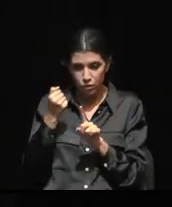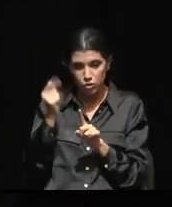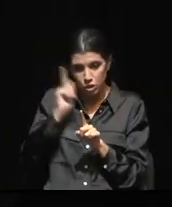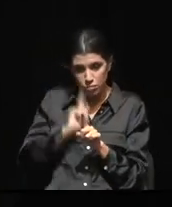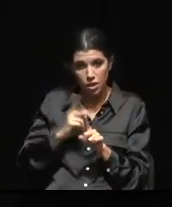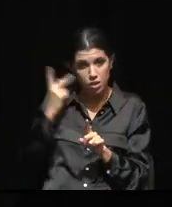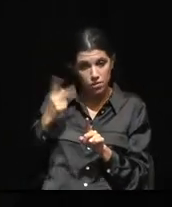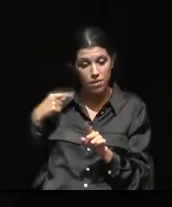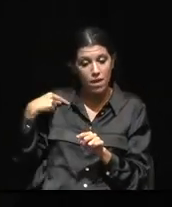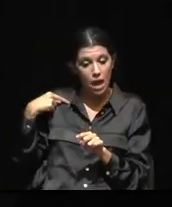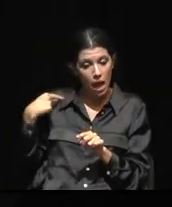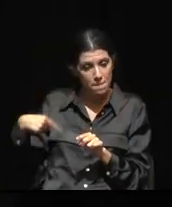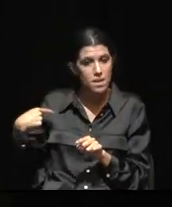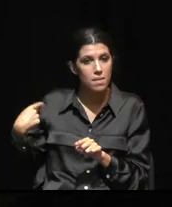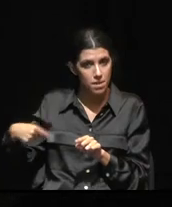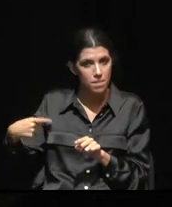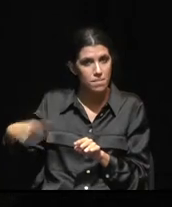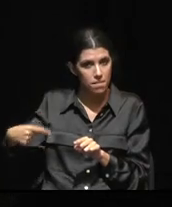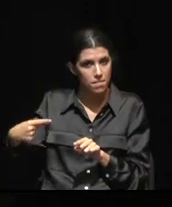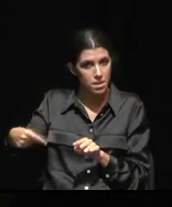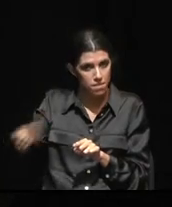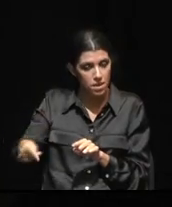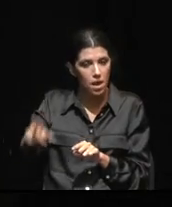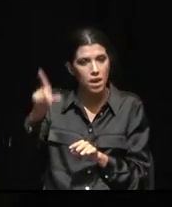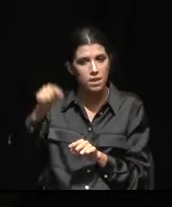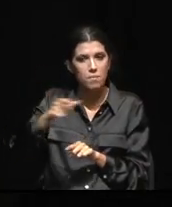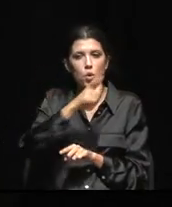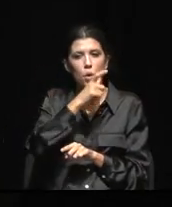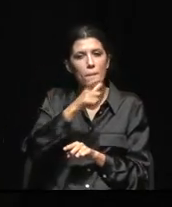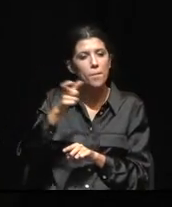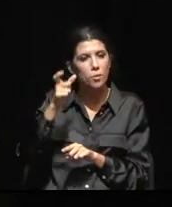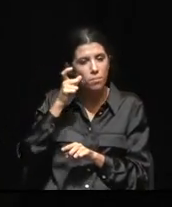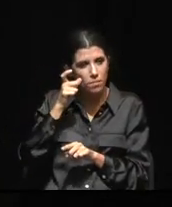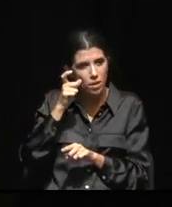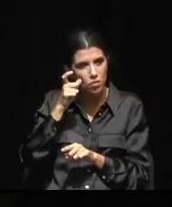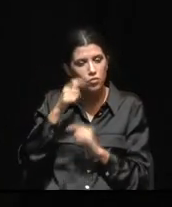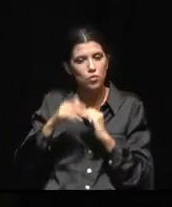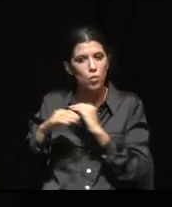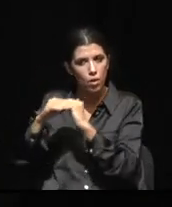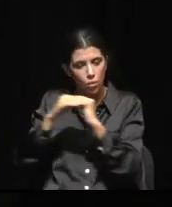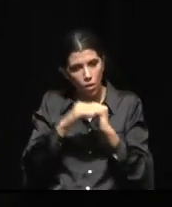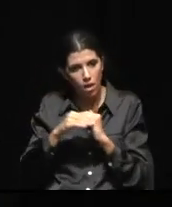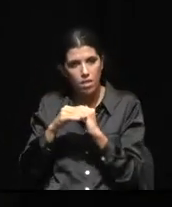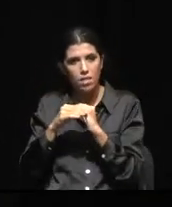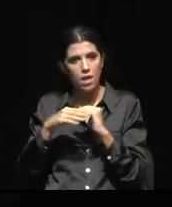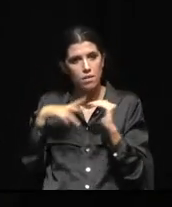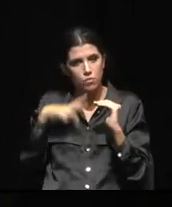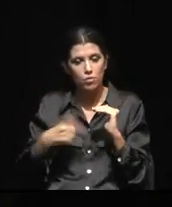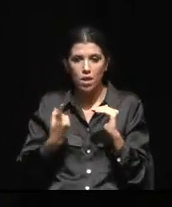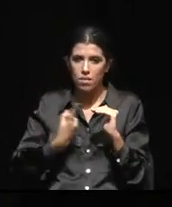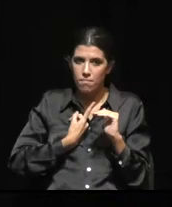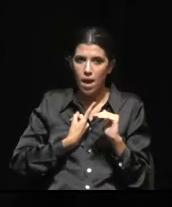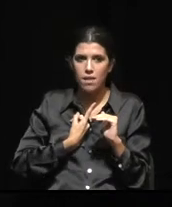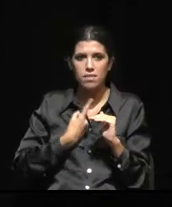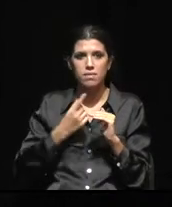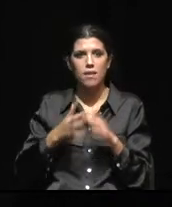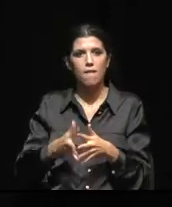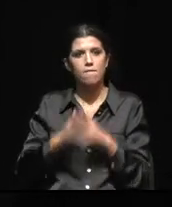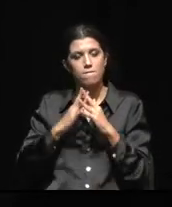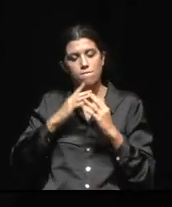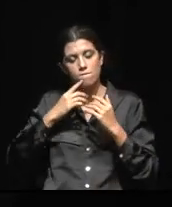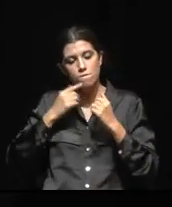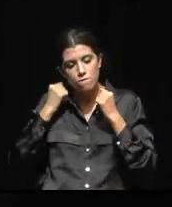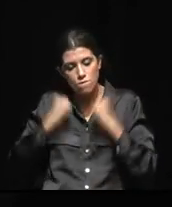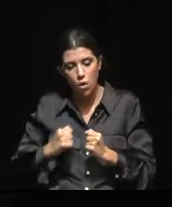mulheres ainda e renovar o compromisso com a promoção da igualdade de género em Portugal e em todo o